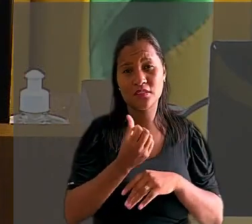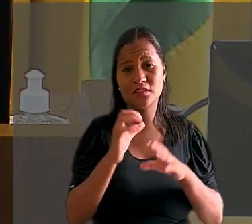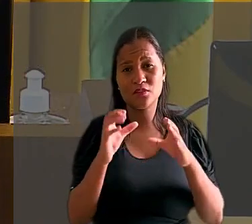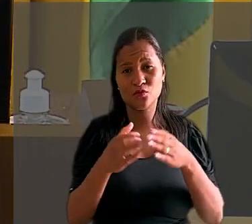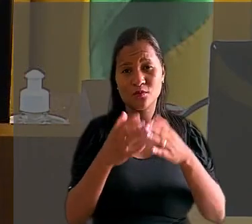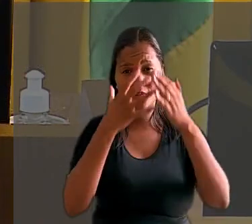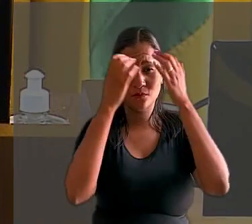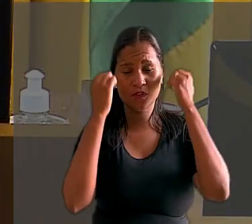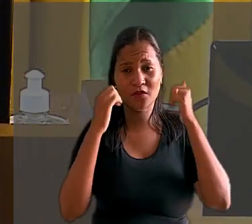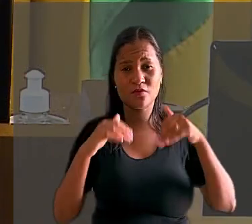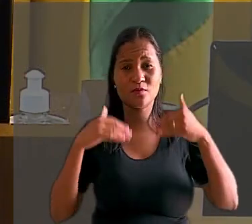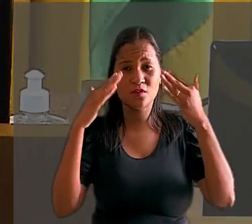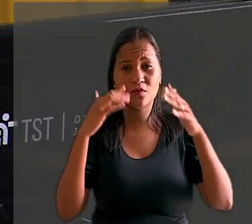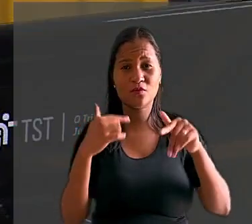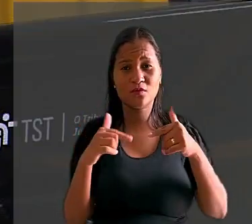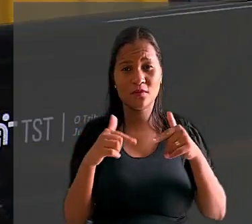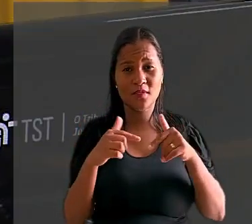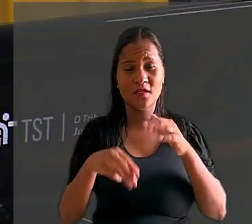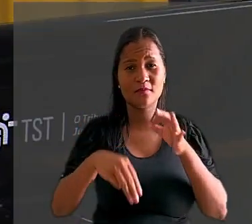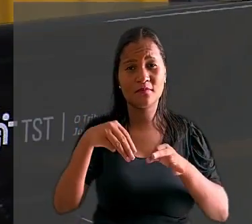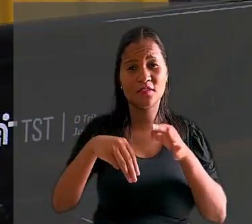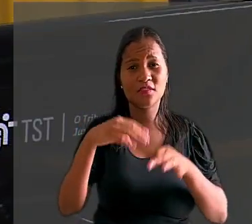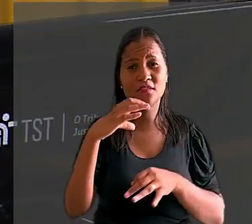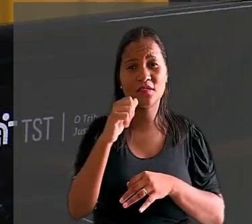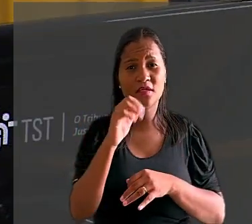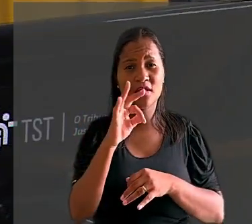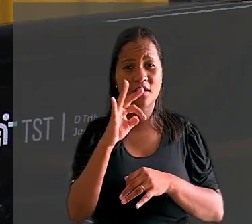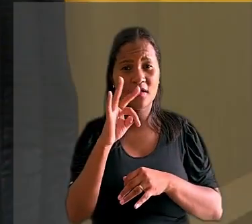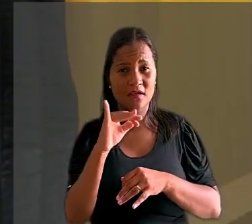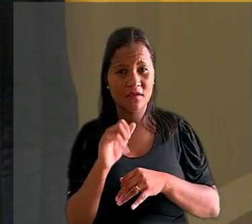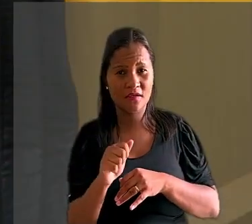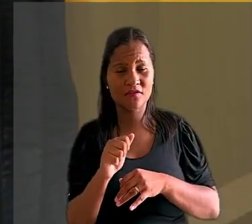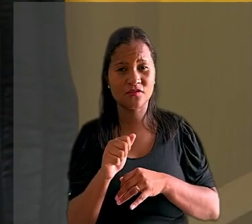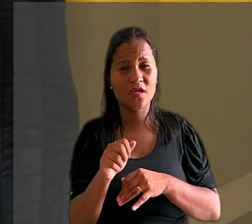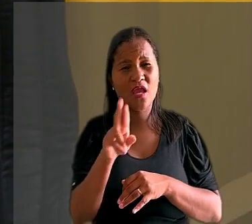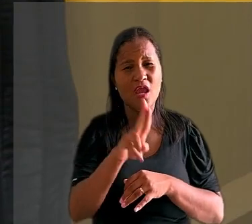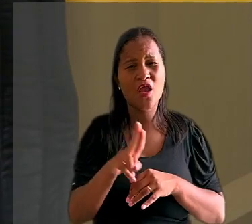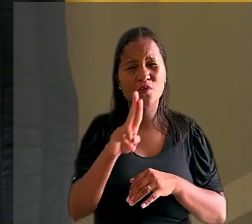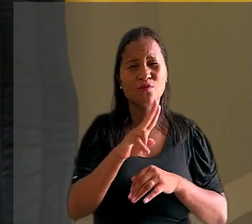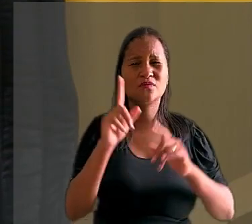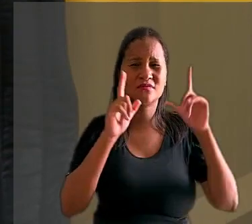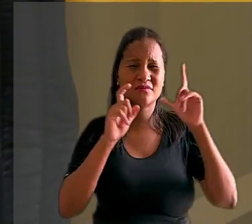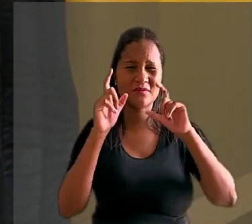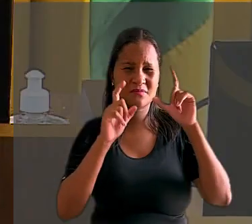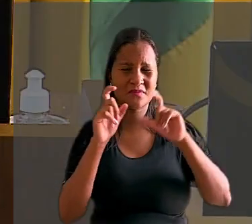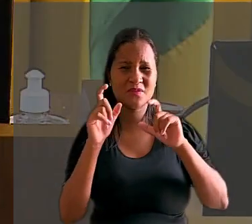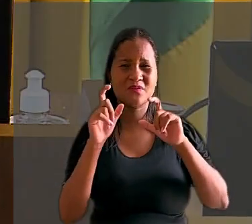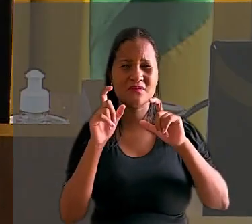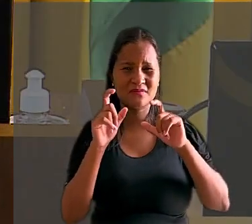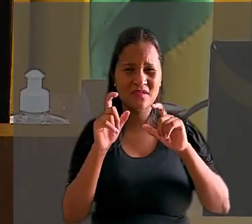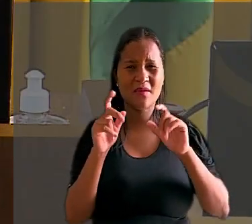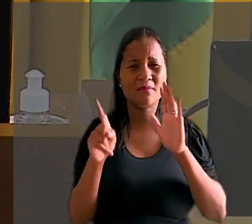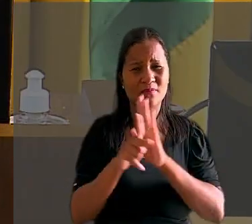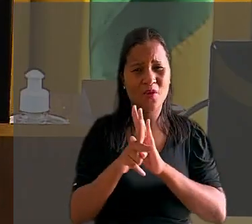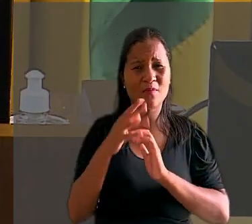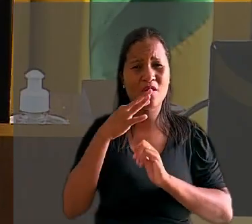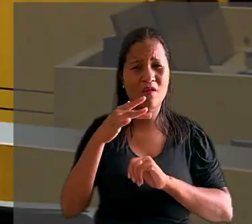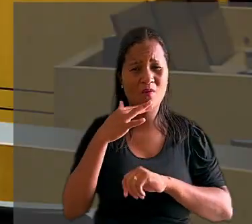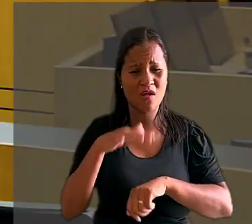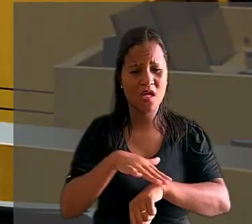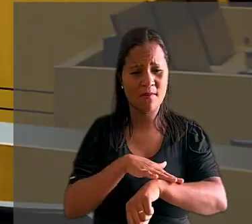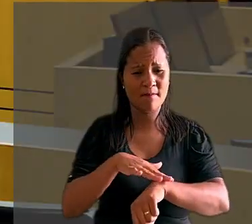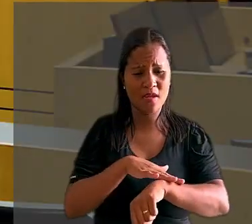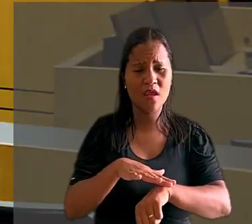ministra Cátia Arruda, a utilização de expressões relacionadas ao tom de pele é, em regra, associada à cor